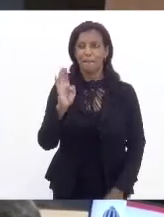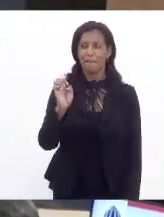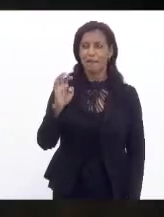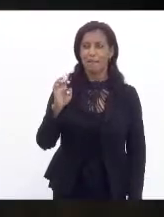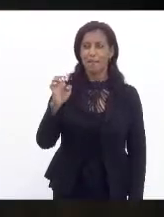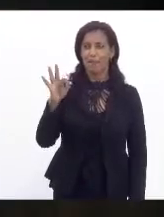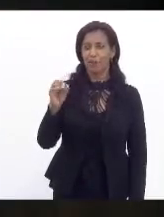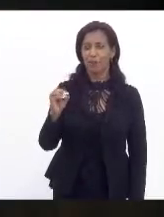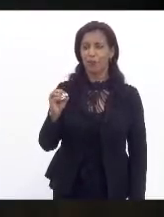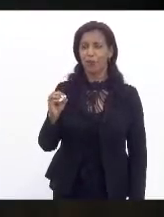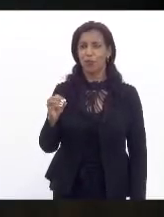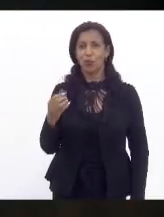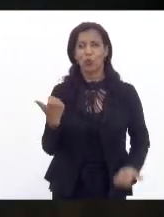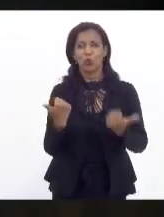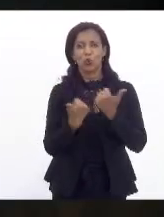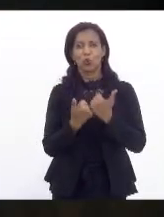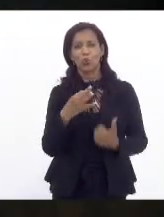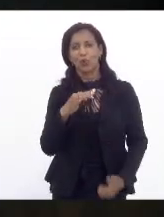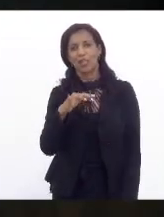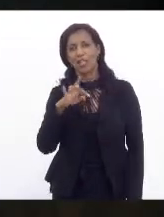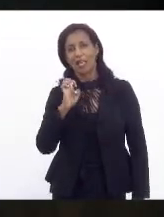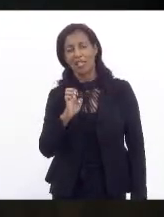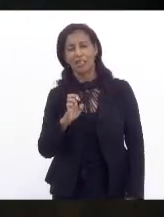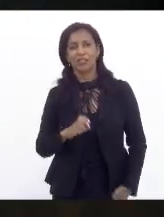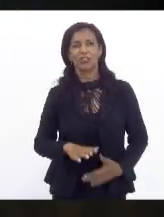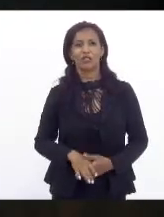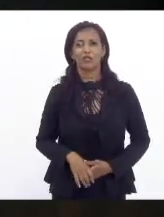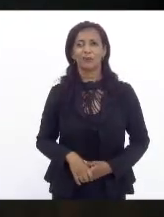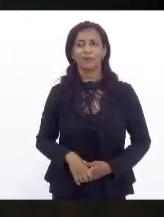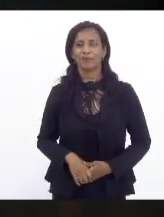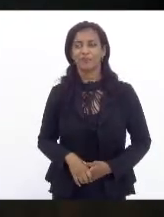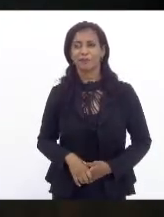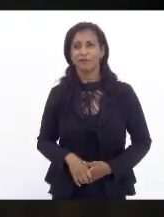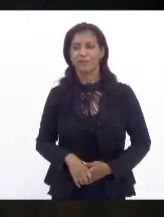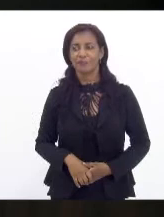Bebeto, subtenente Bernardo,